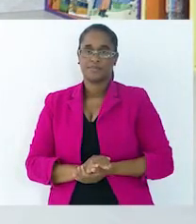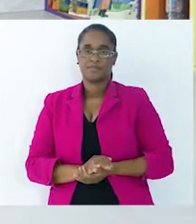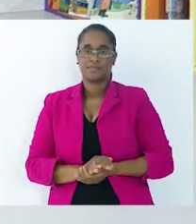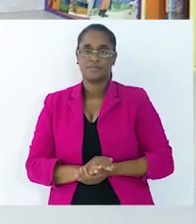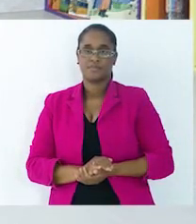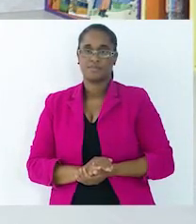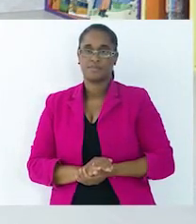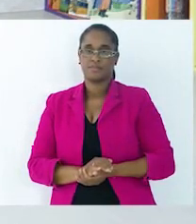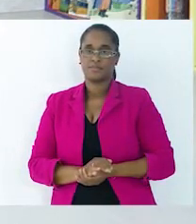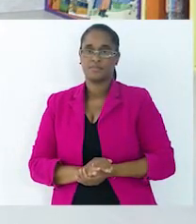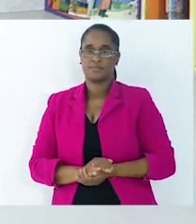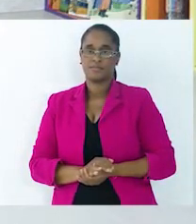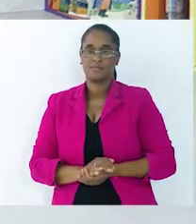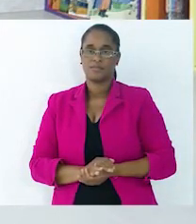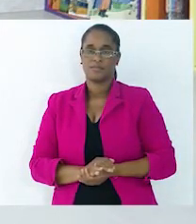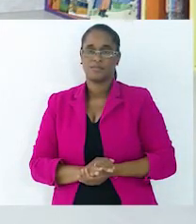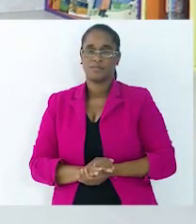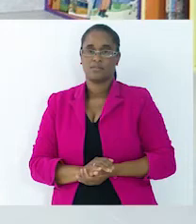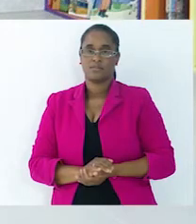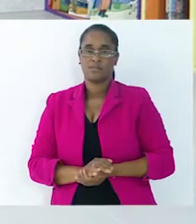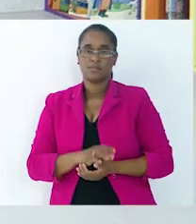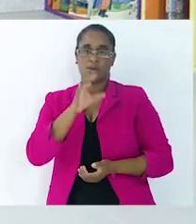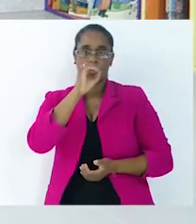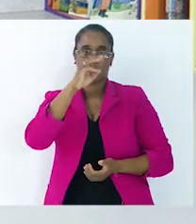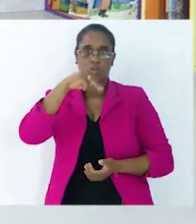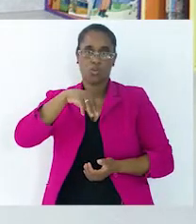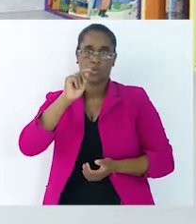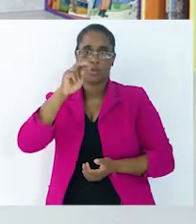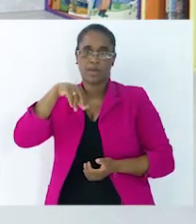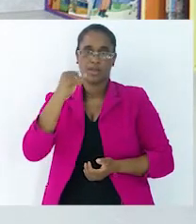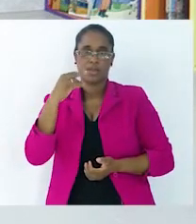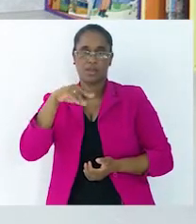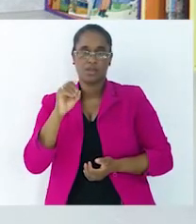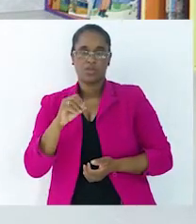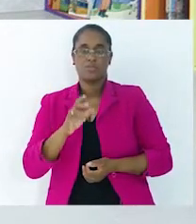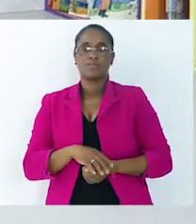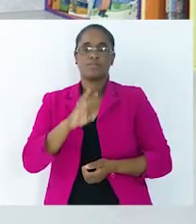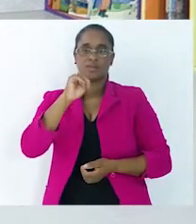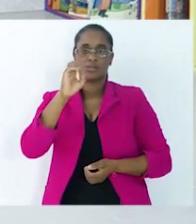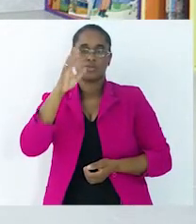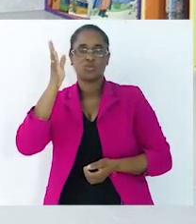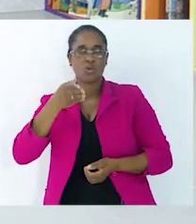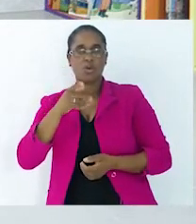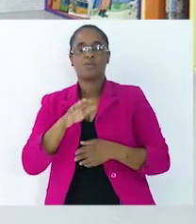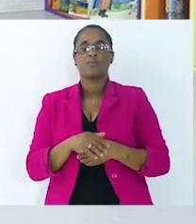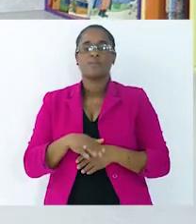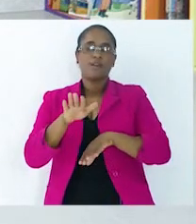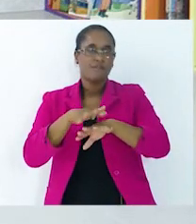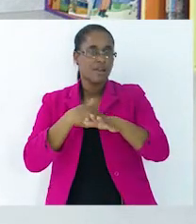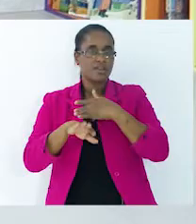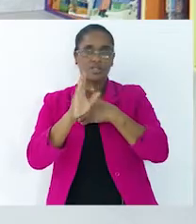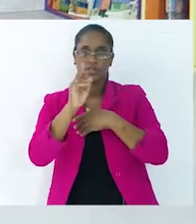O menino só Ok,